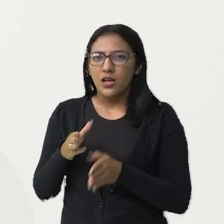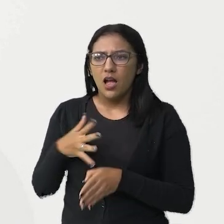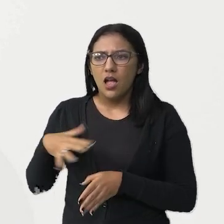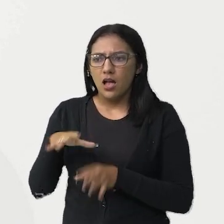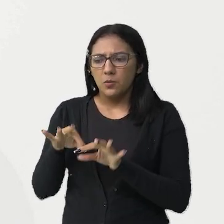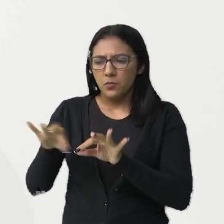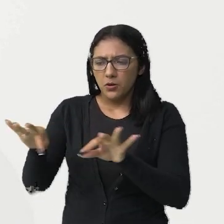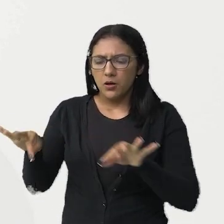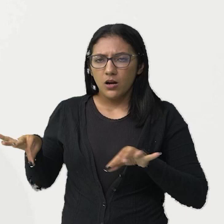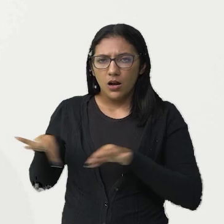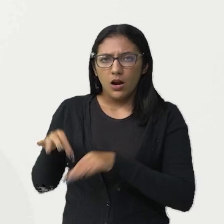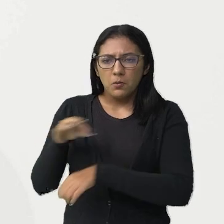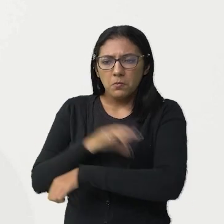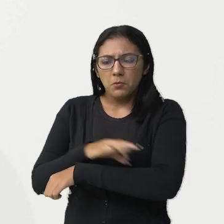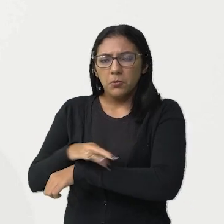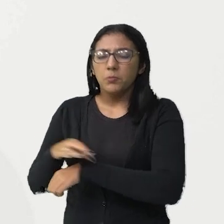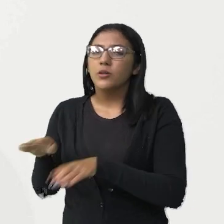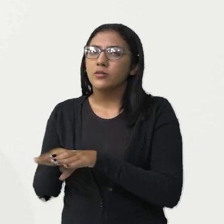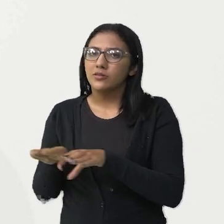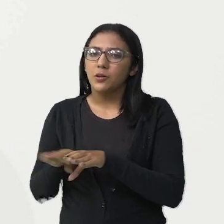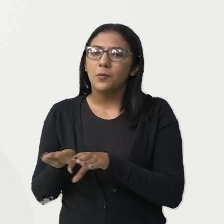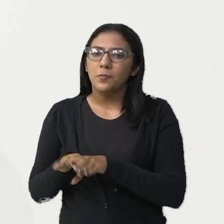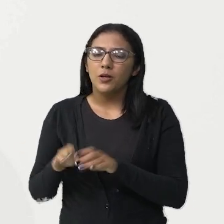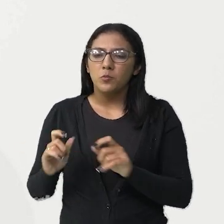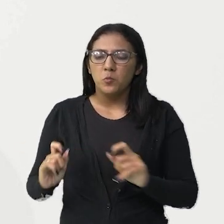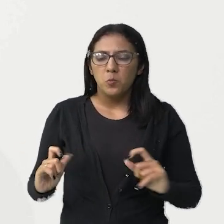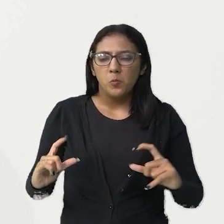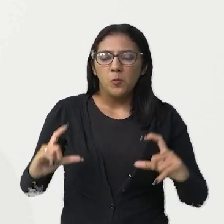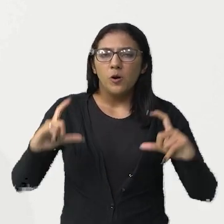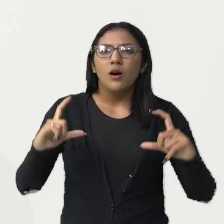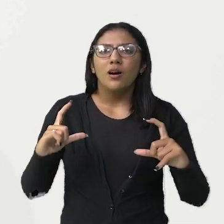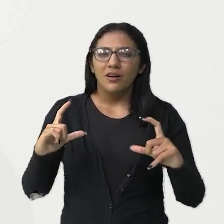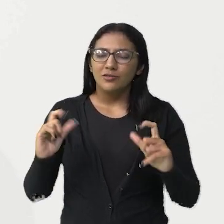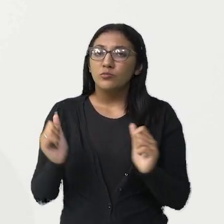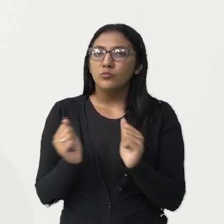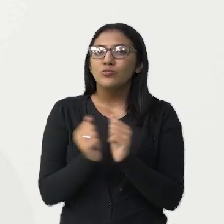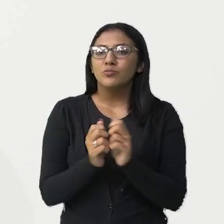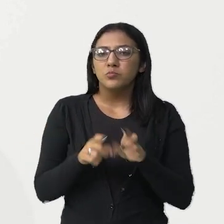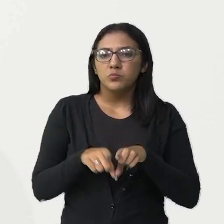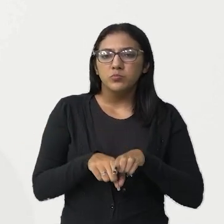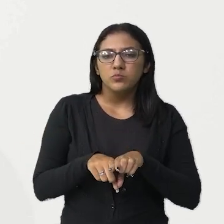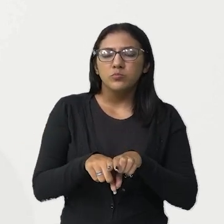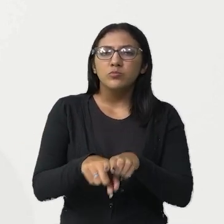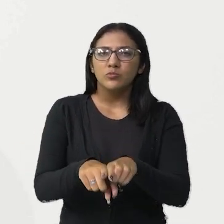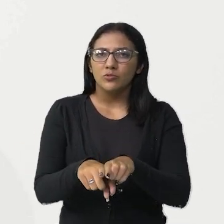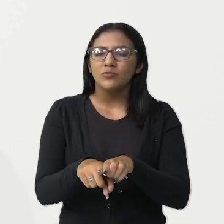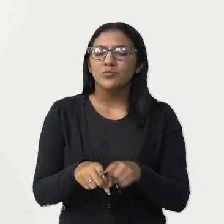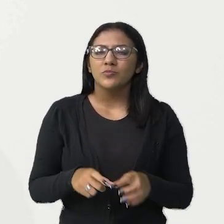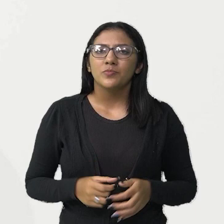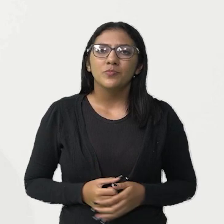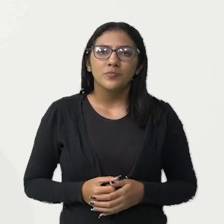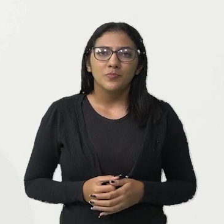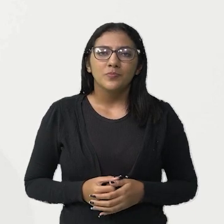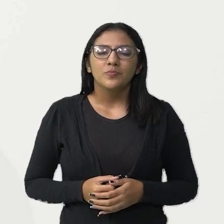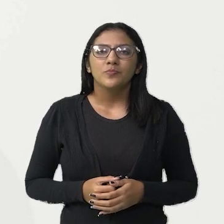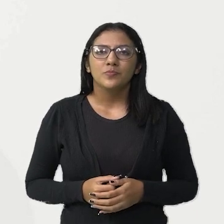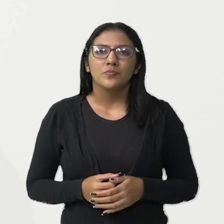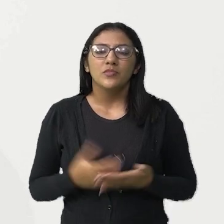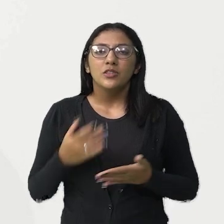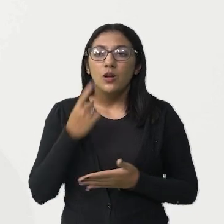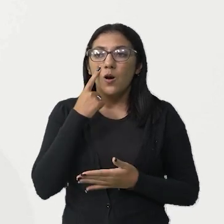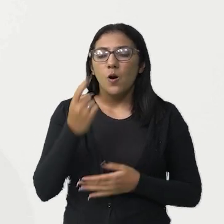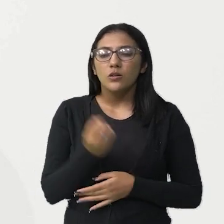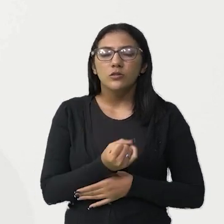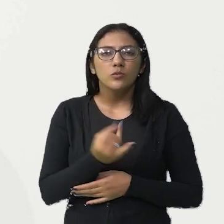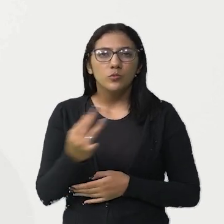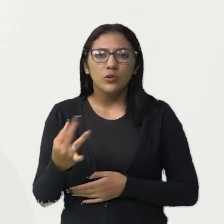na mesma proporção, tá? Então, se eu aumento de um lado, né, do outro lado eu também tenho aumento. Então, essas